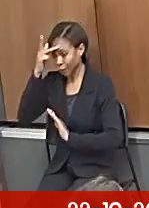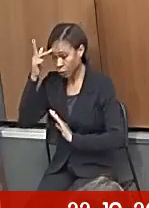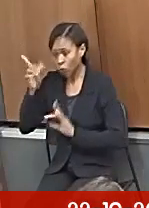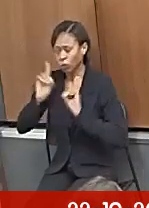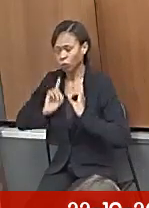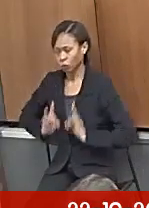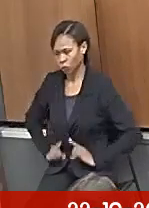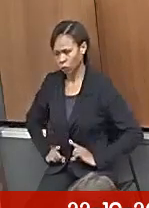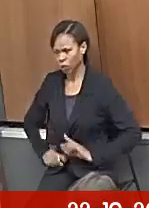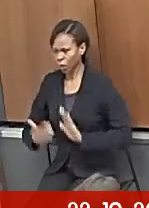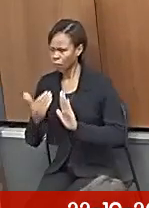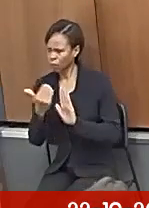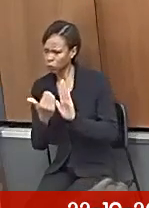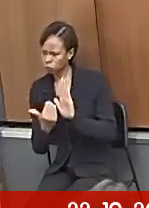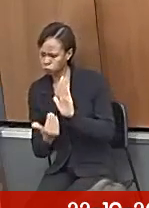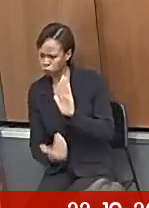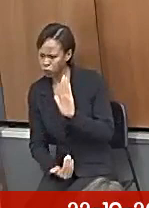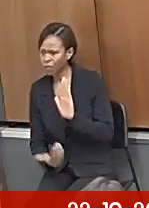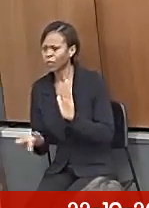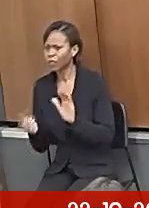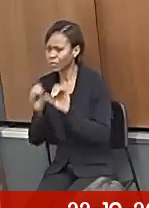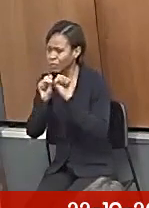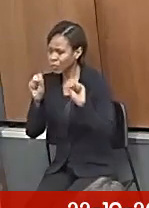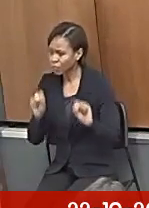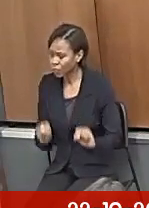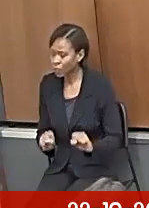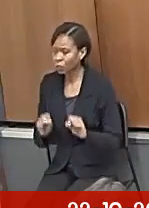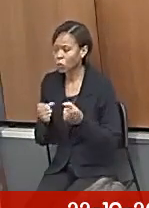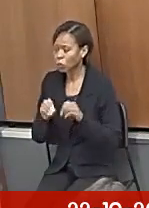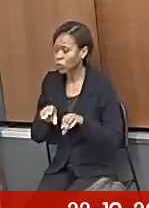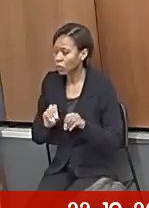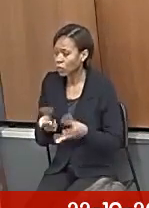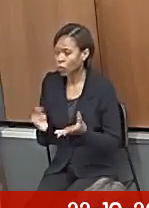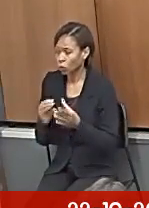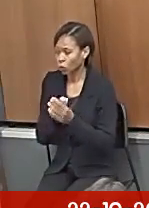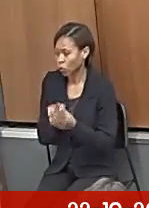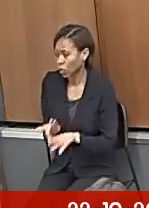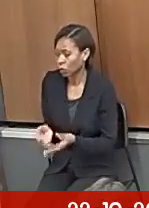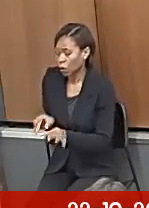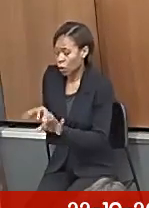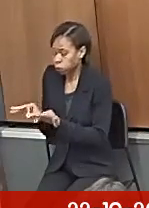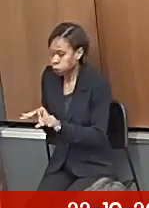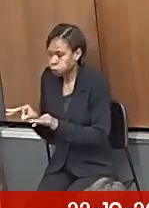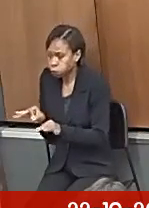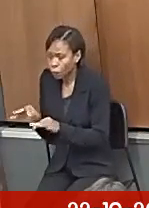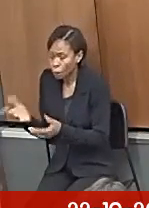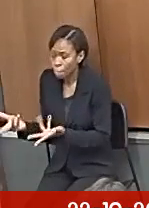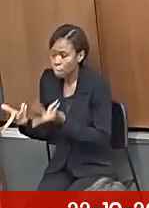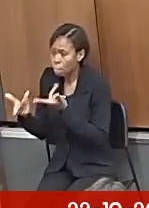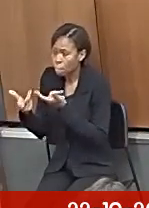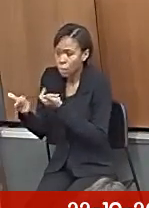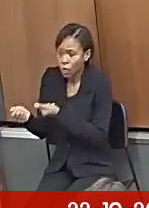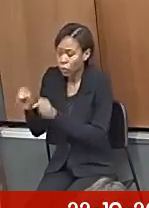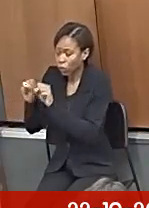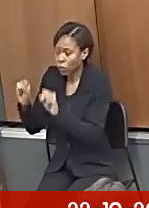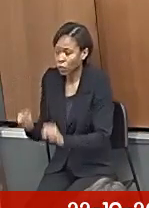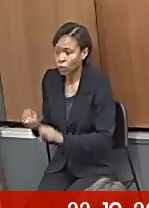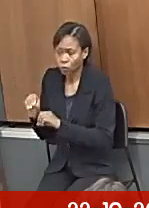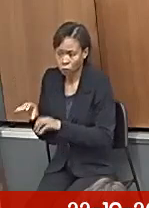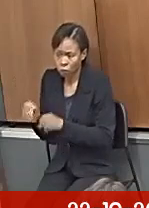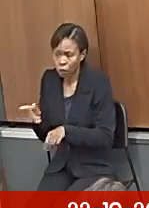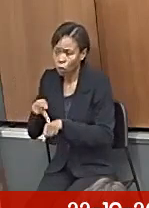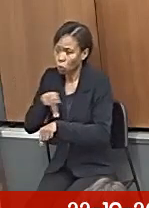listou sistema educacional, inclusive, em todos os níveis, aprimoramento dos sistemas educacionais, projeto